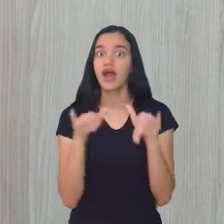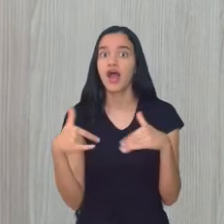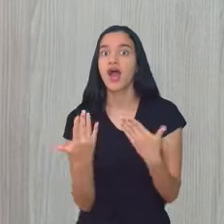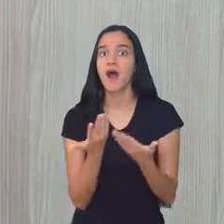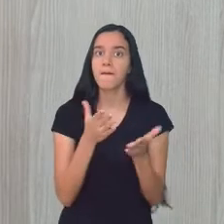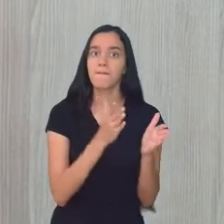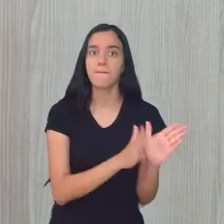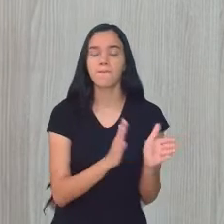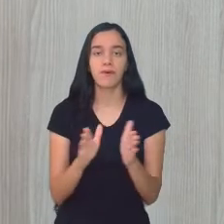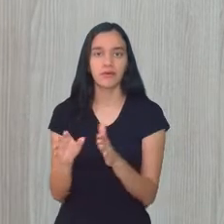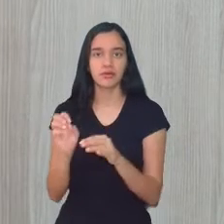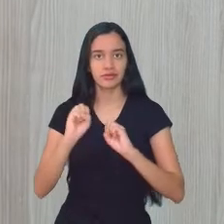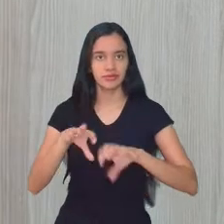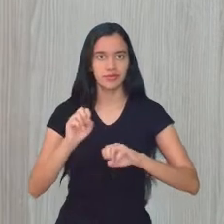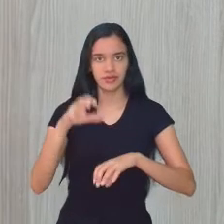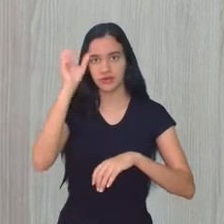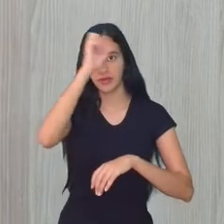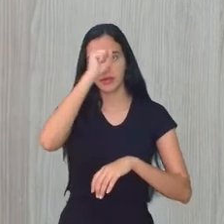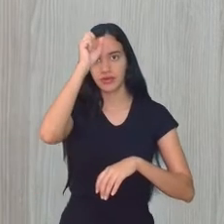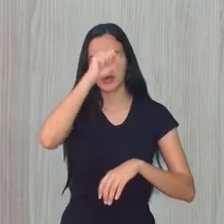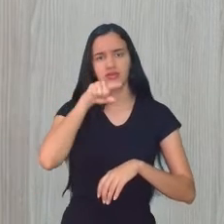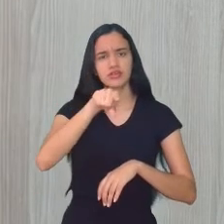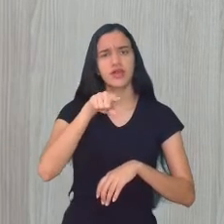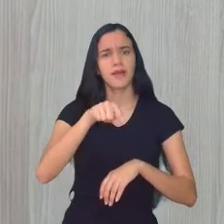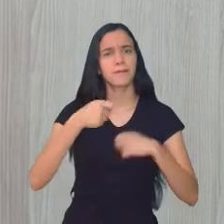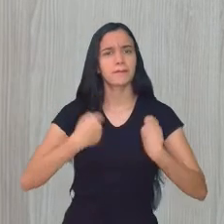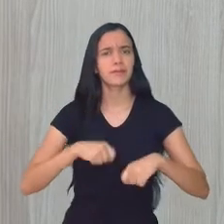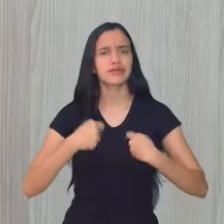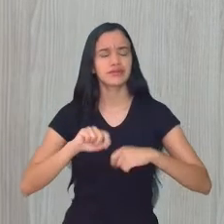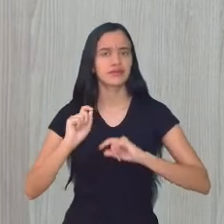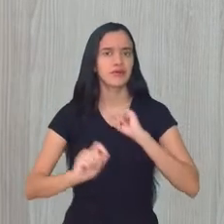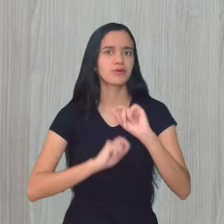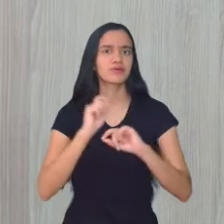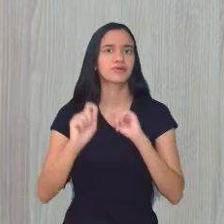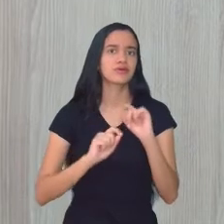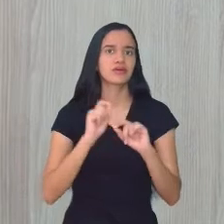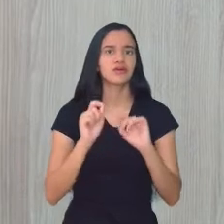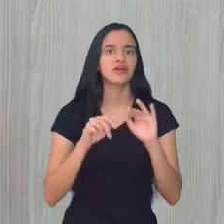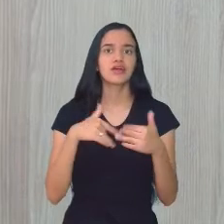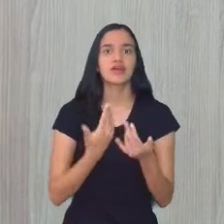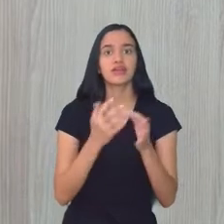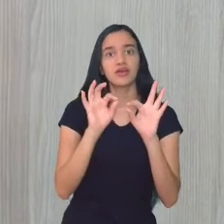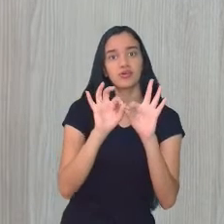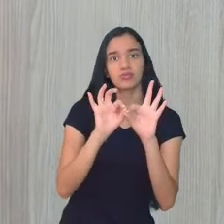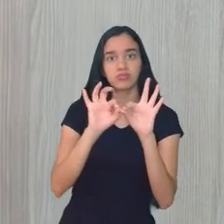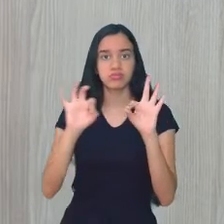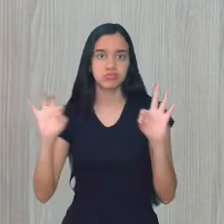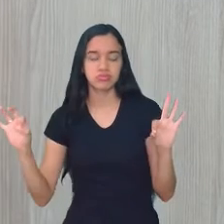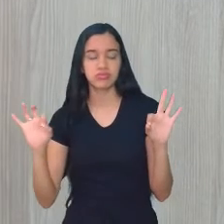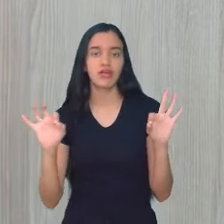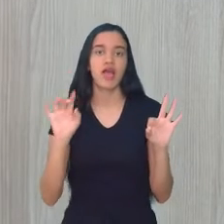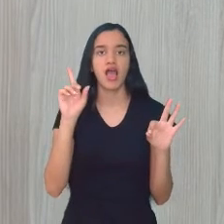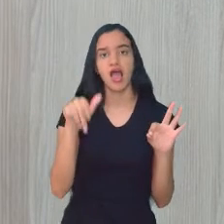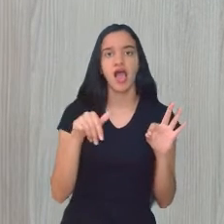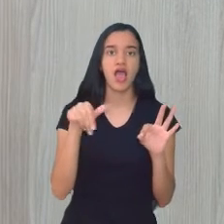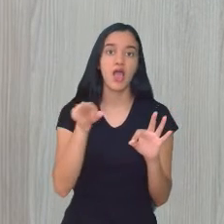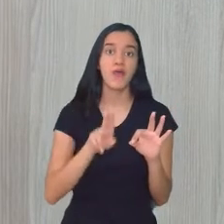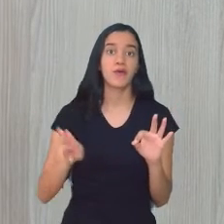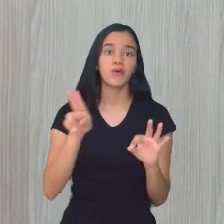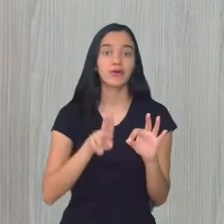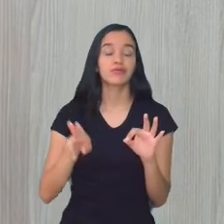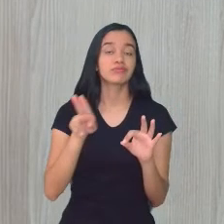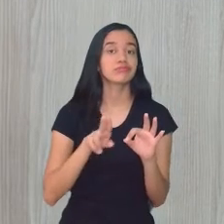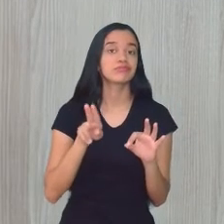ao processo aí de ensino e aprendizagem. Você precisa notar que essa questão da unidade de medida de comprimento, ela é